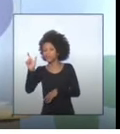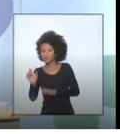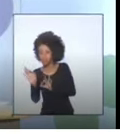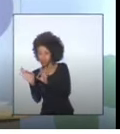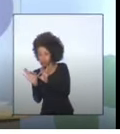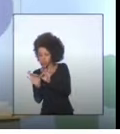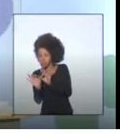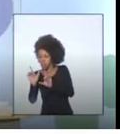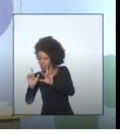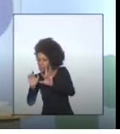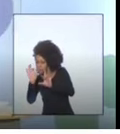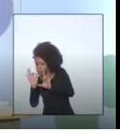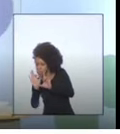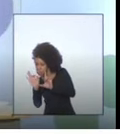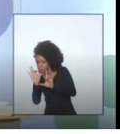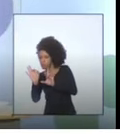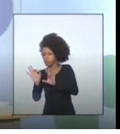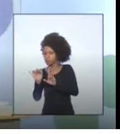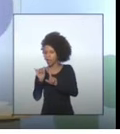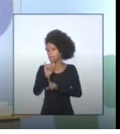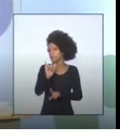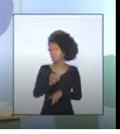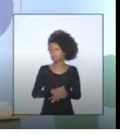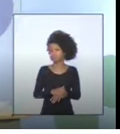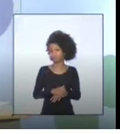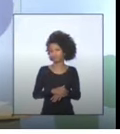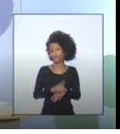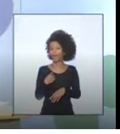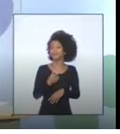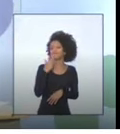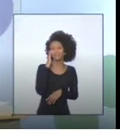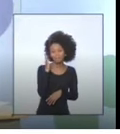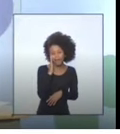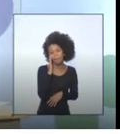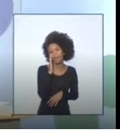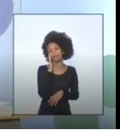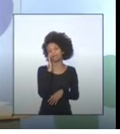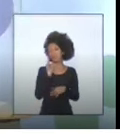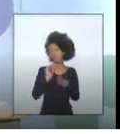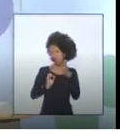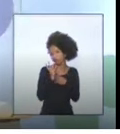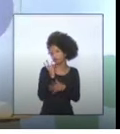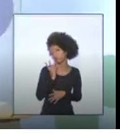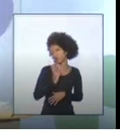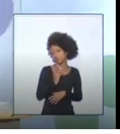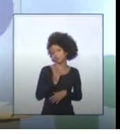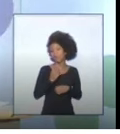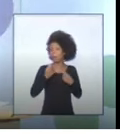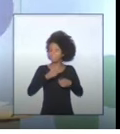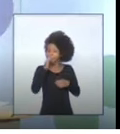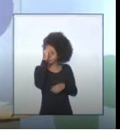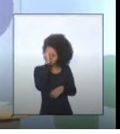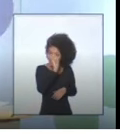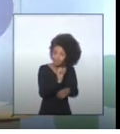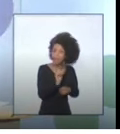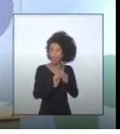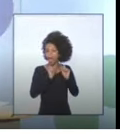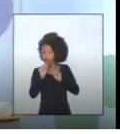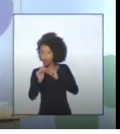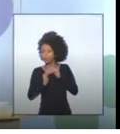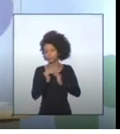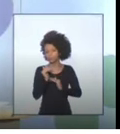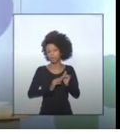Nós sabemos, nós conhecemos essa realidade que ocorre, então a gente tem que evitar algumas ações, tem que partir de nós para que